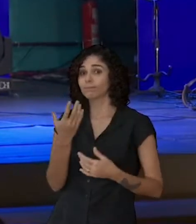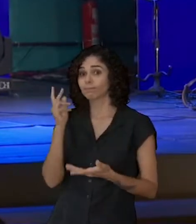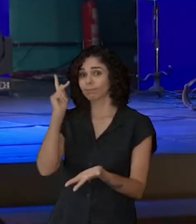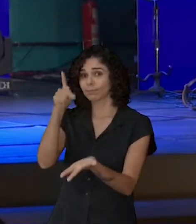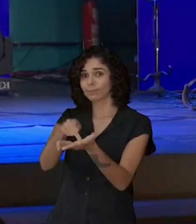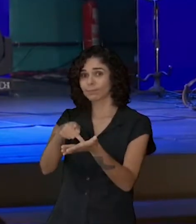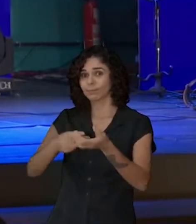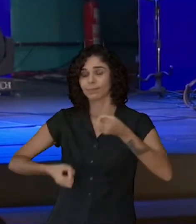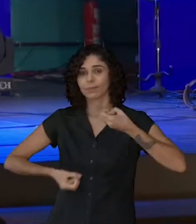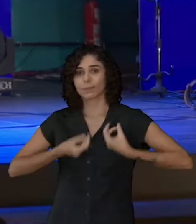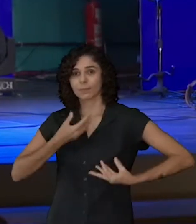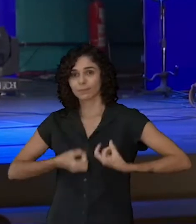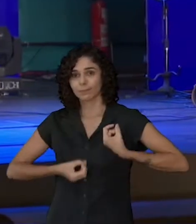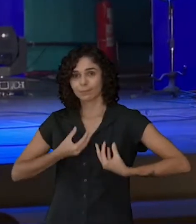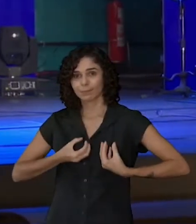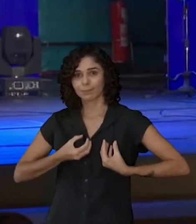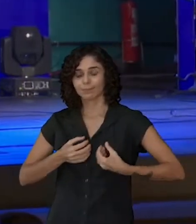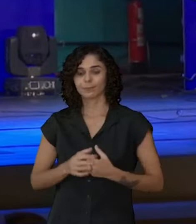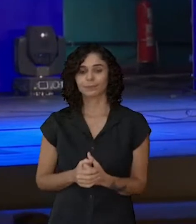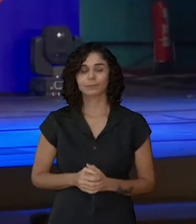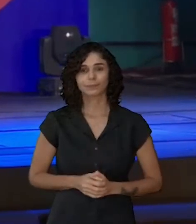E avivamento